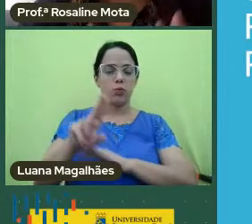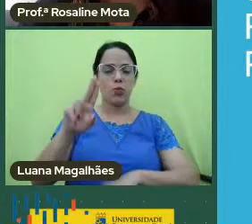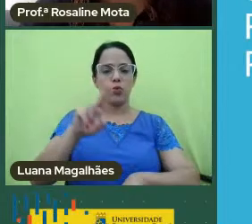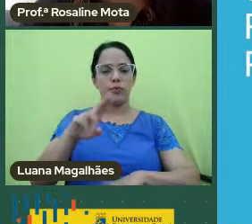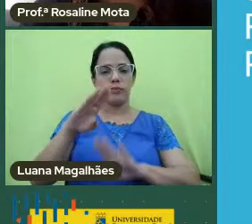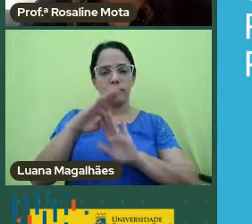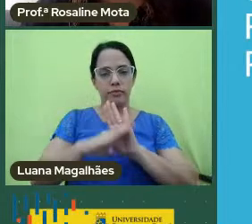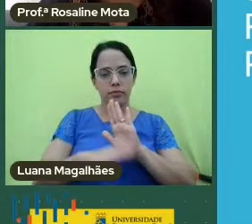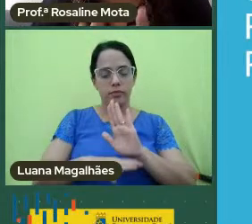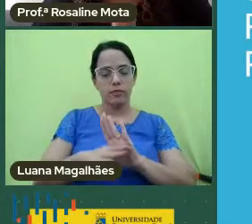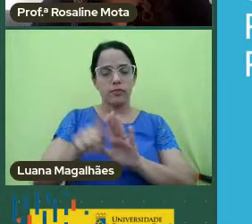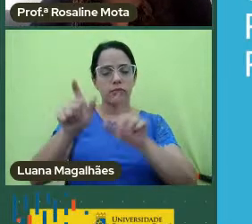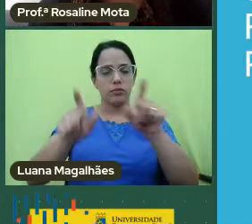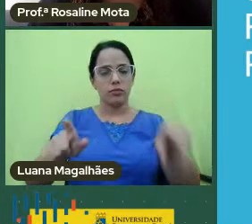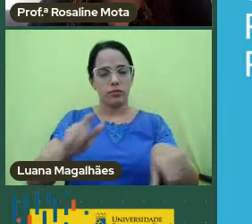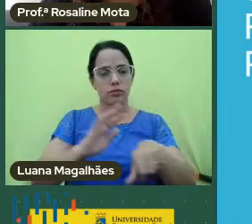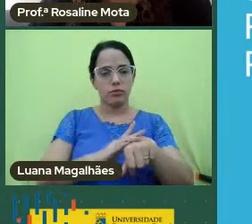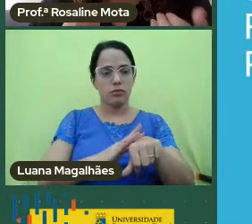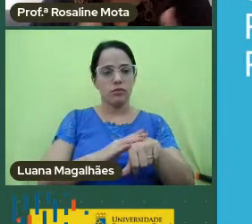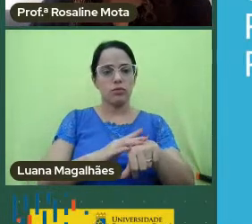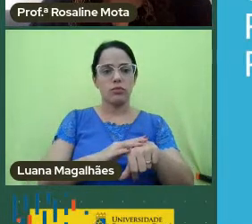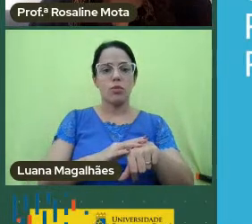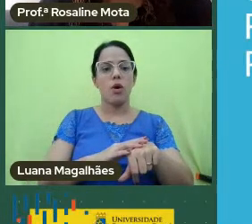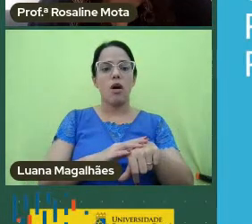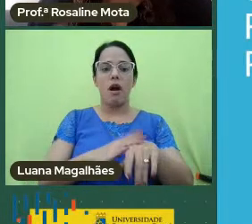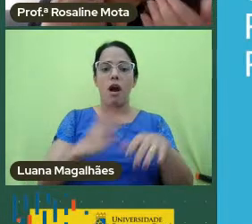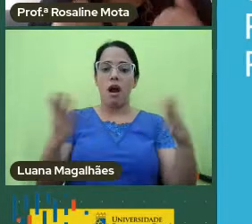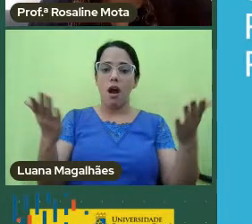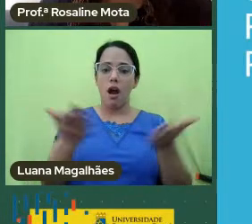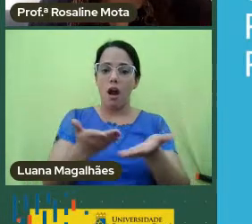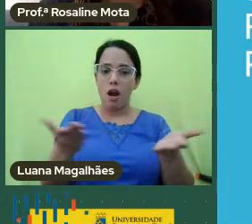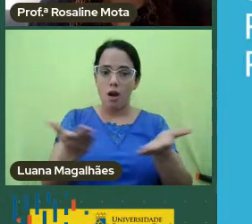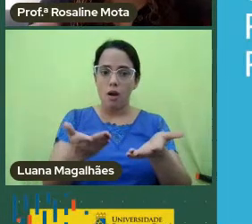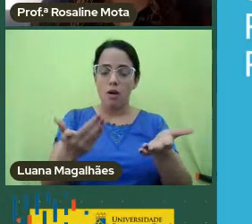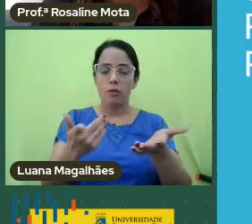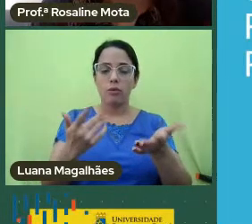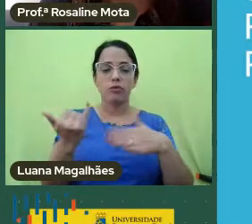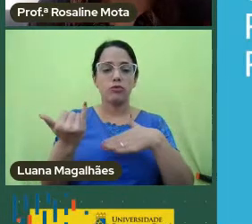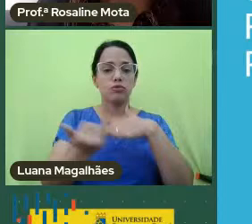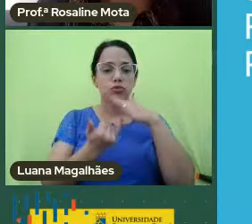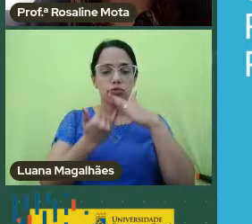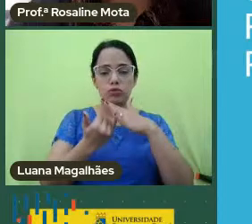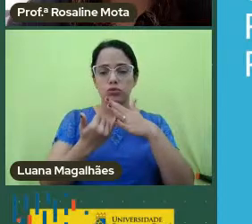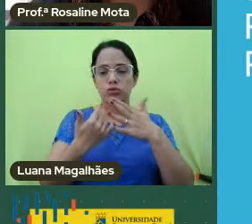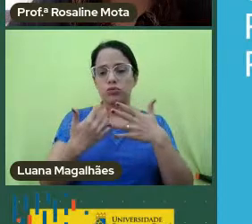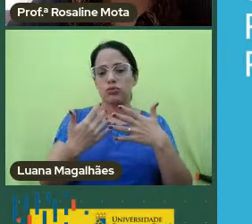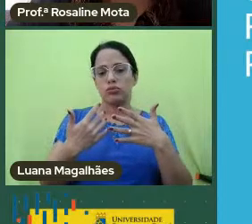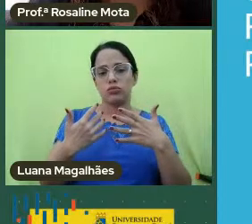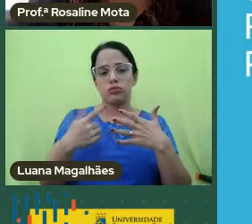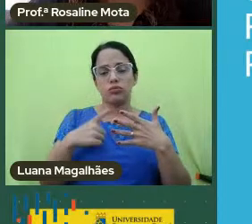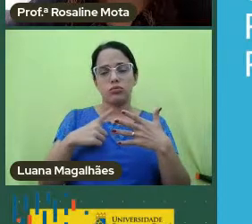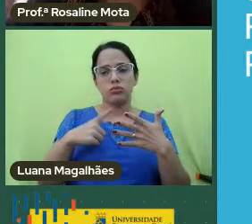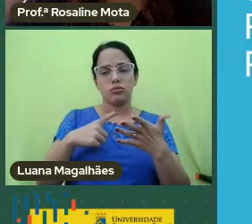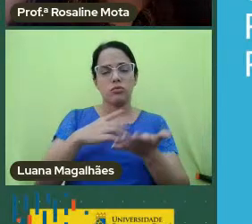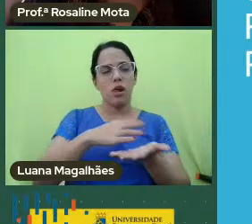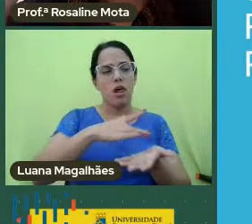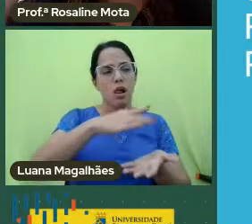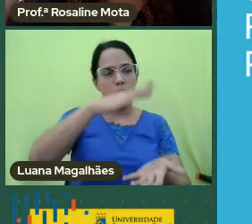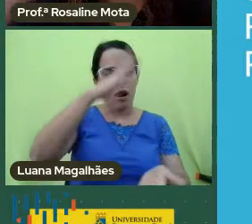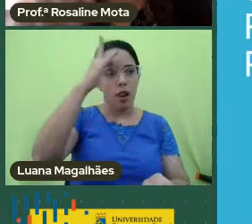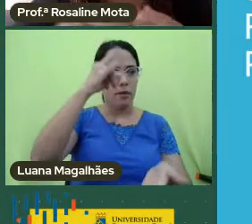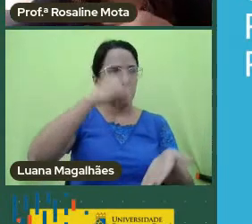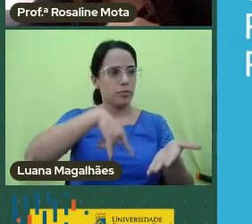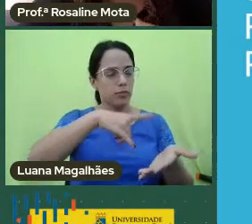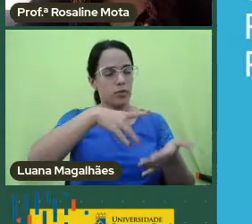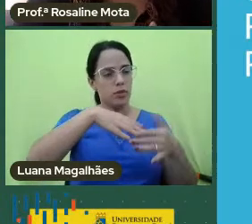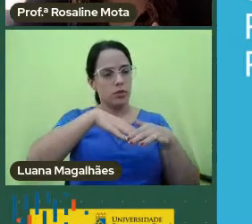de paciente. Opa, peraí, agora a instituição que tem uma série de documentos que